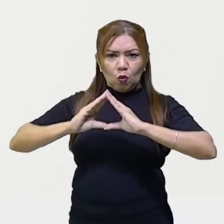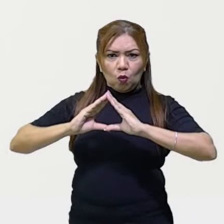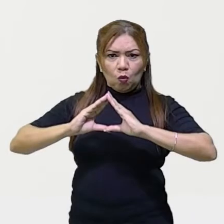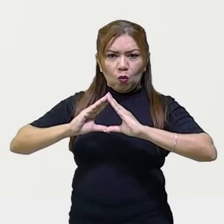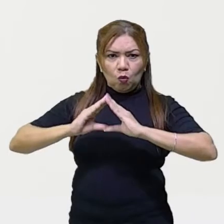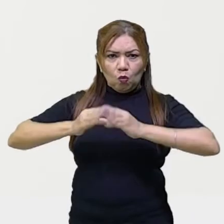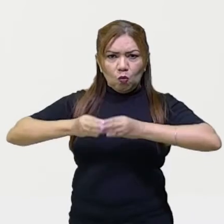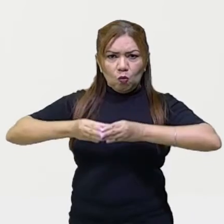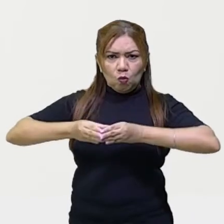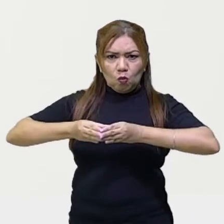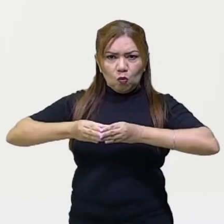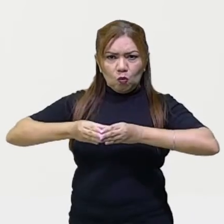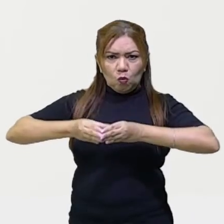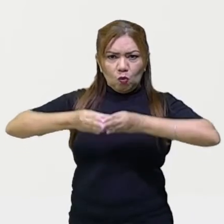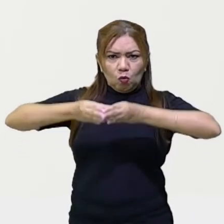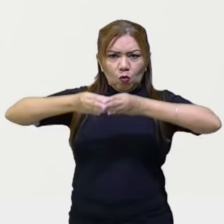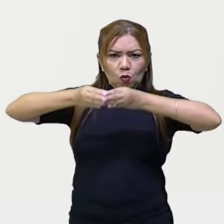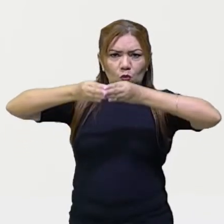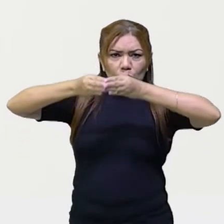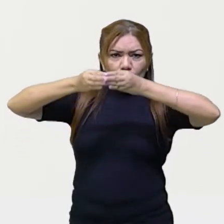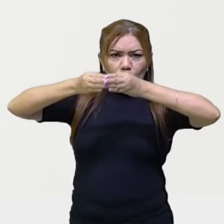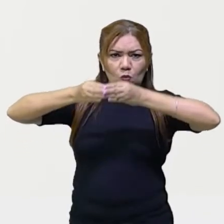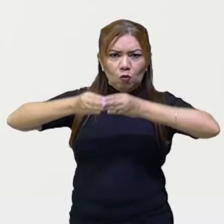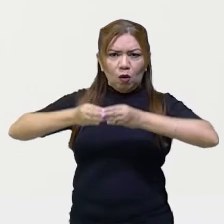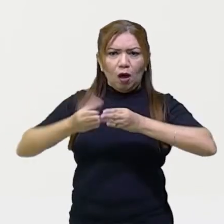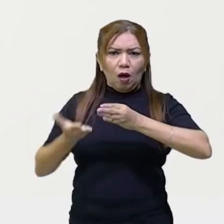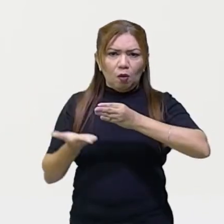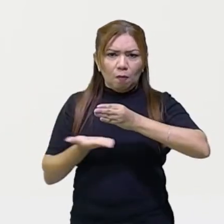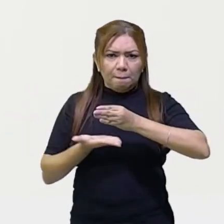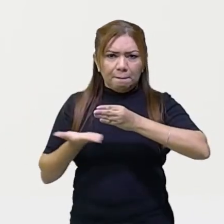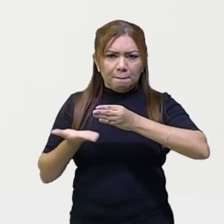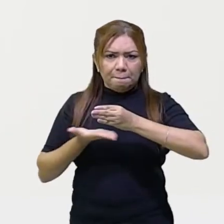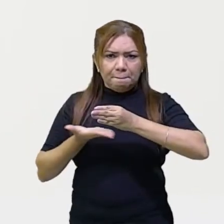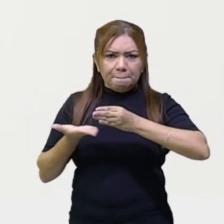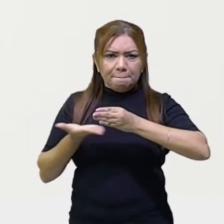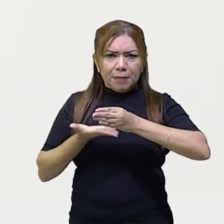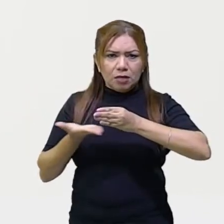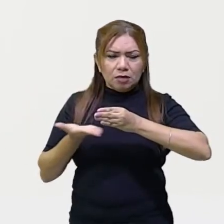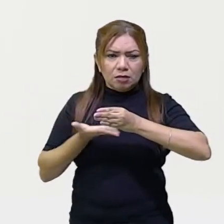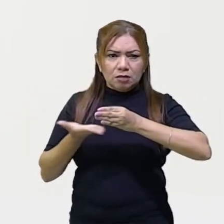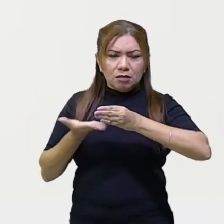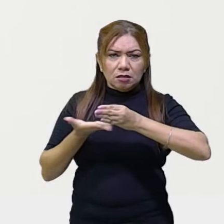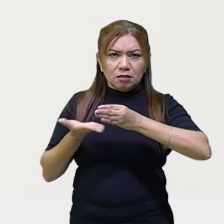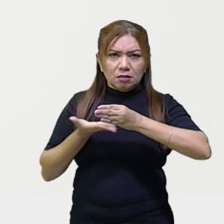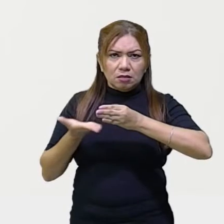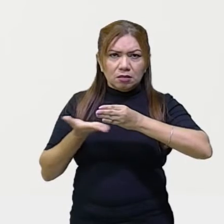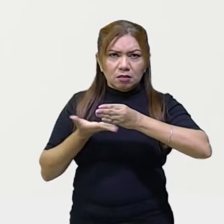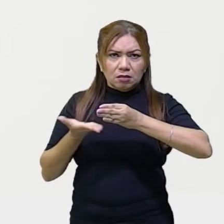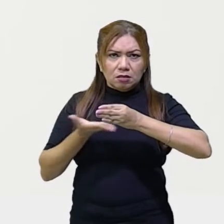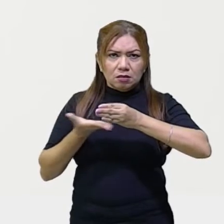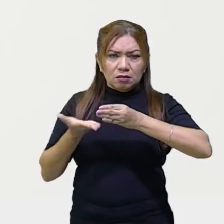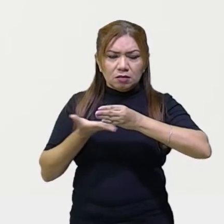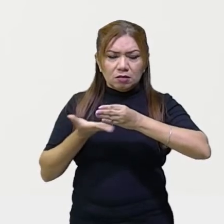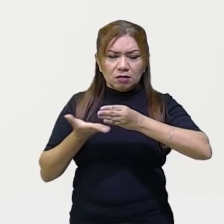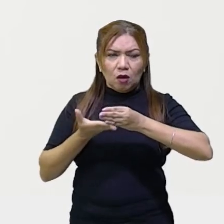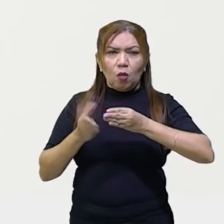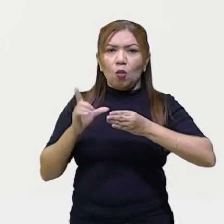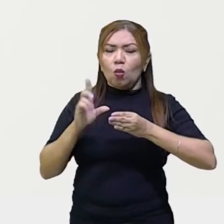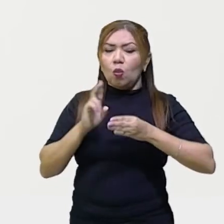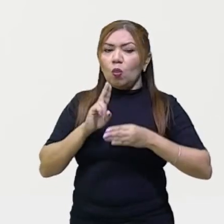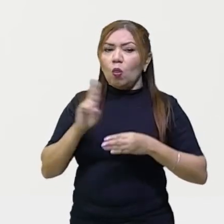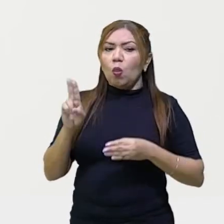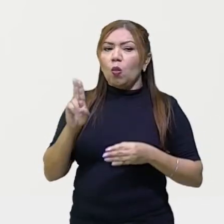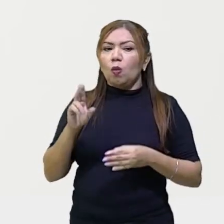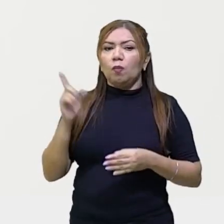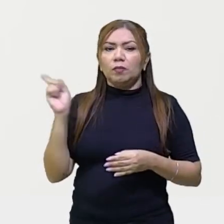nessa base dele aqui ó olha só triangular triângulo